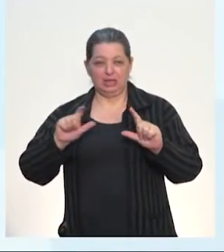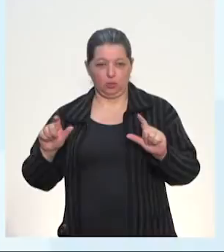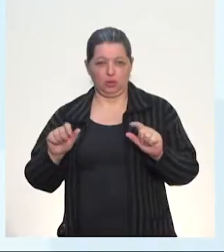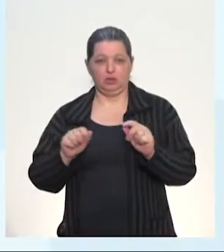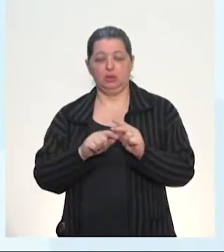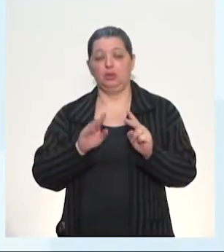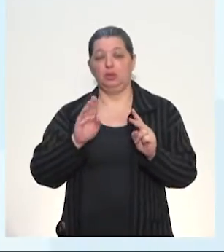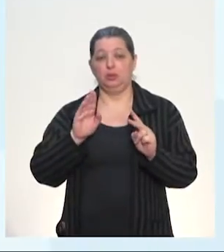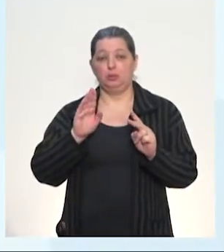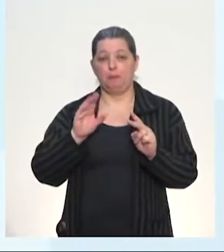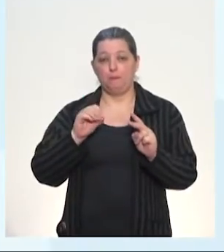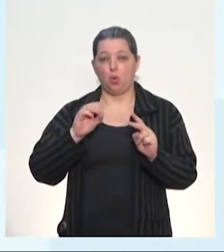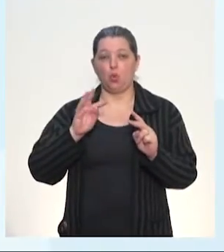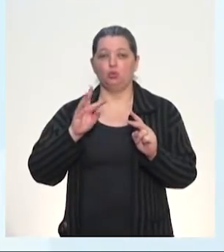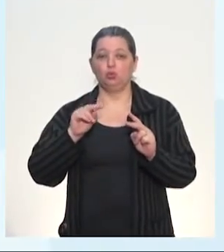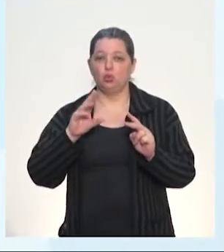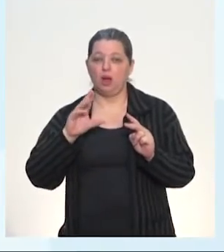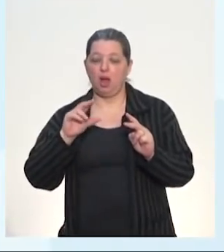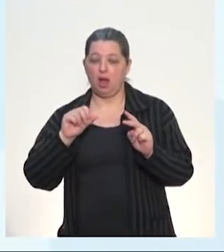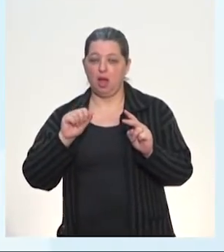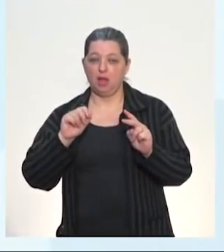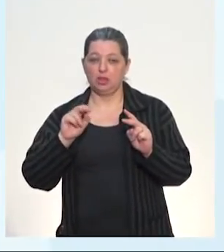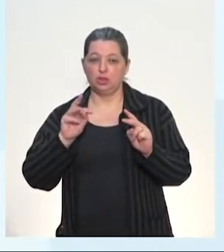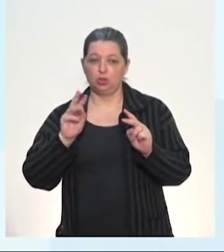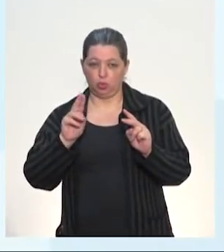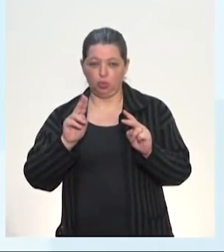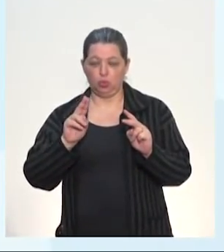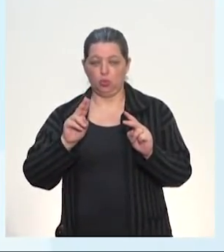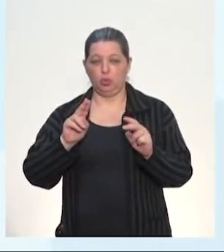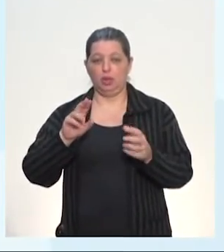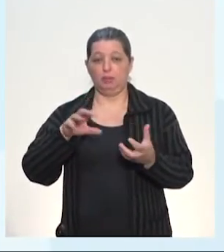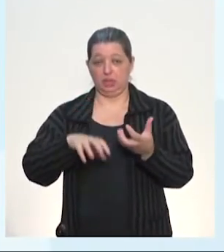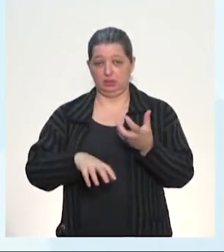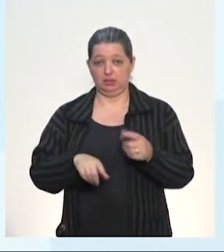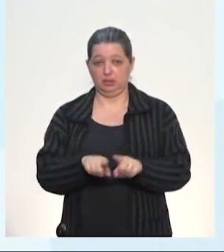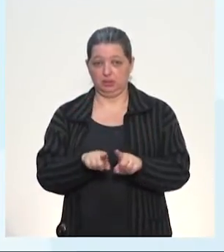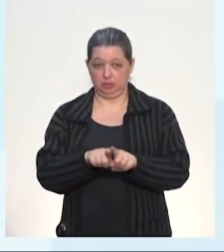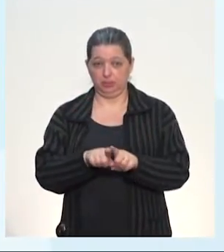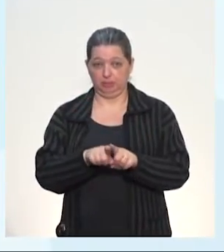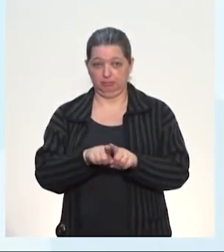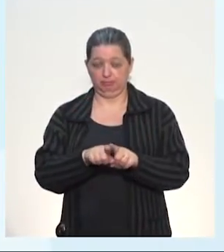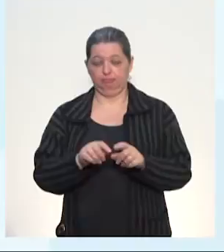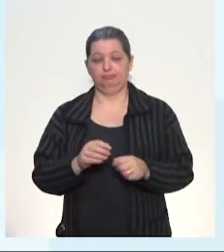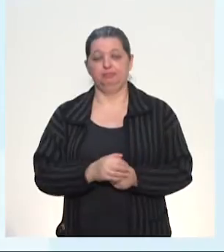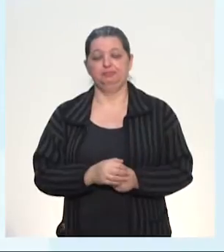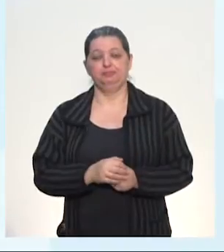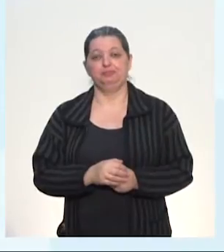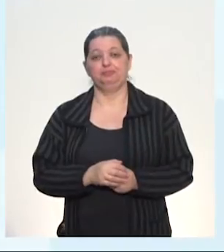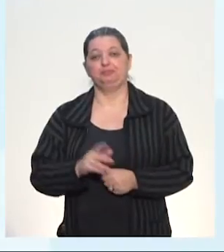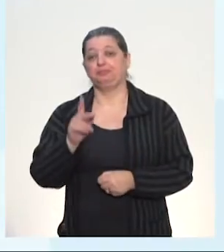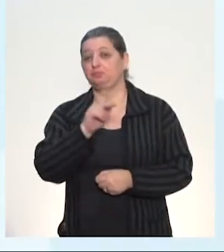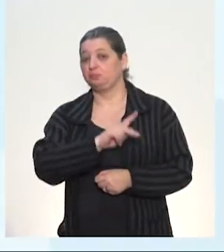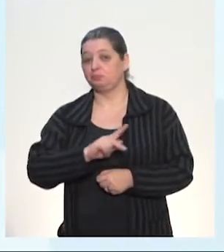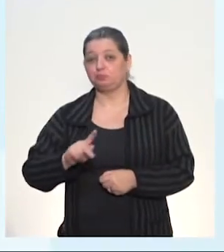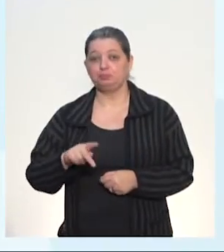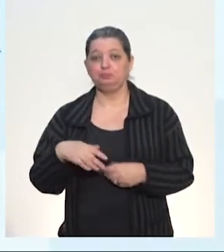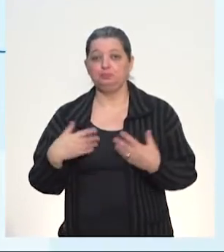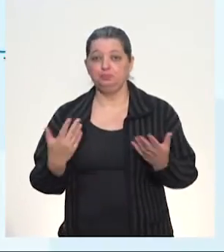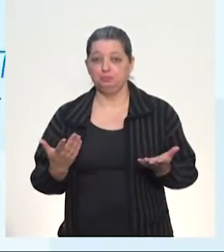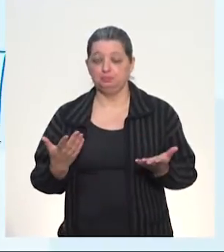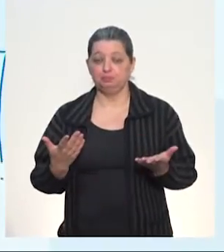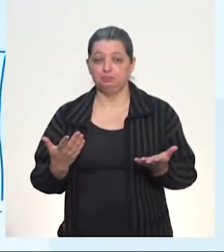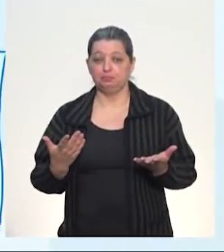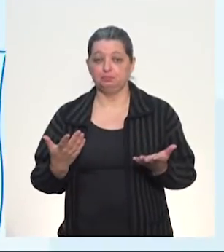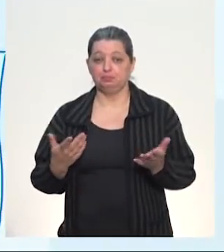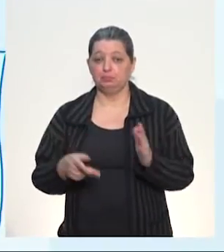Botucatu e Brasília, ok? Essas são as opções que ele me dá. Professora Aline, esse quadro